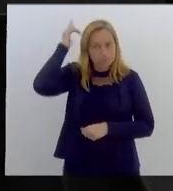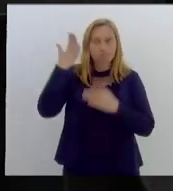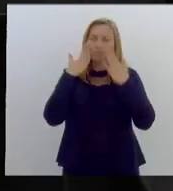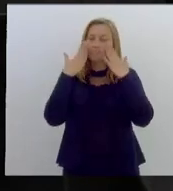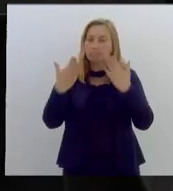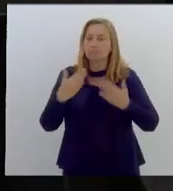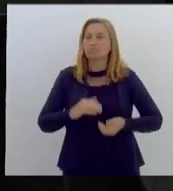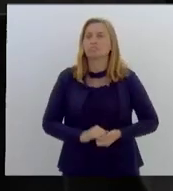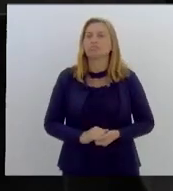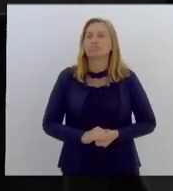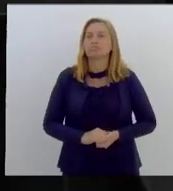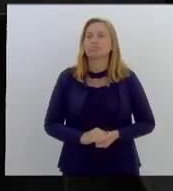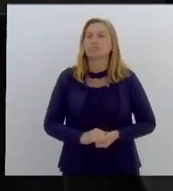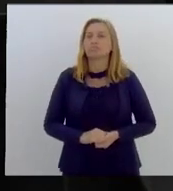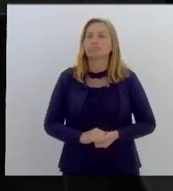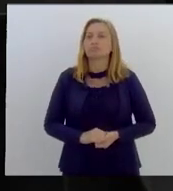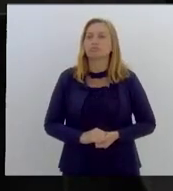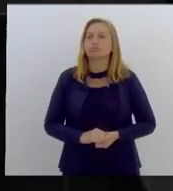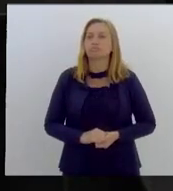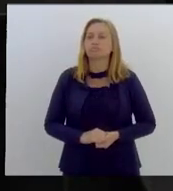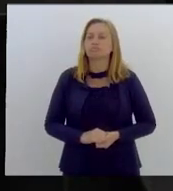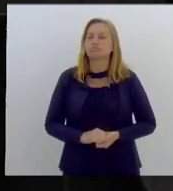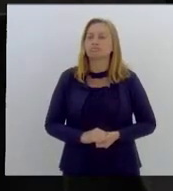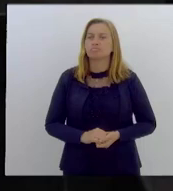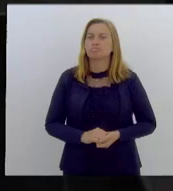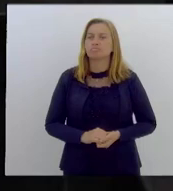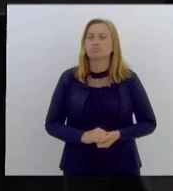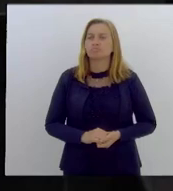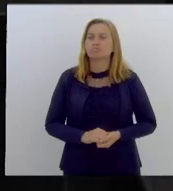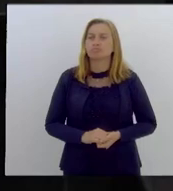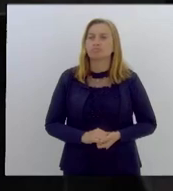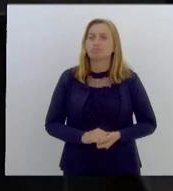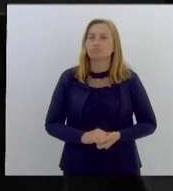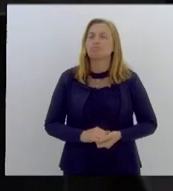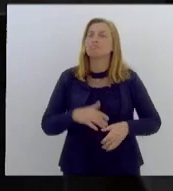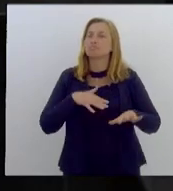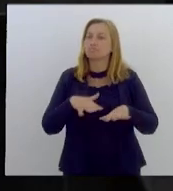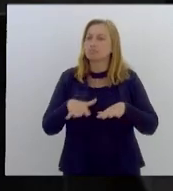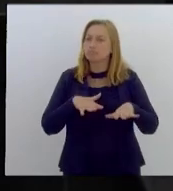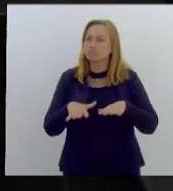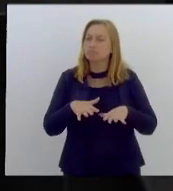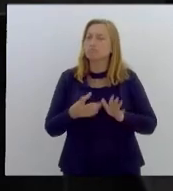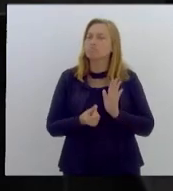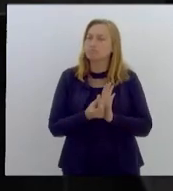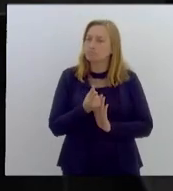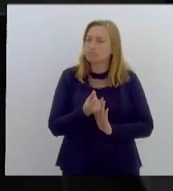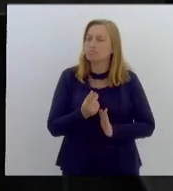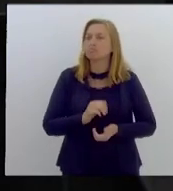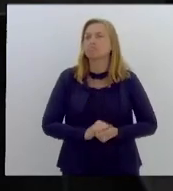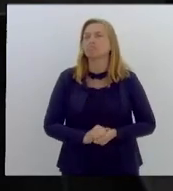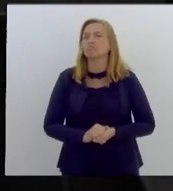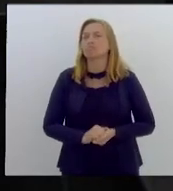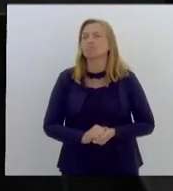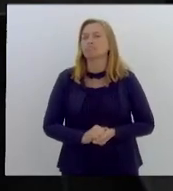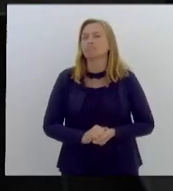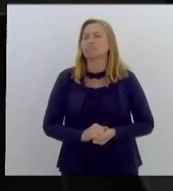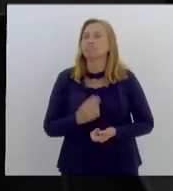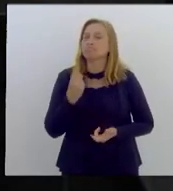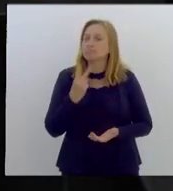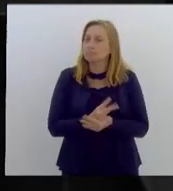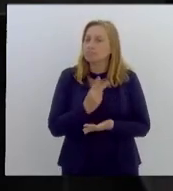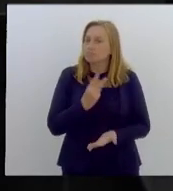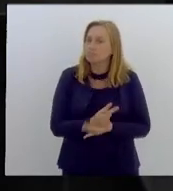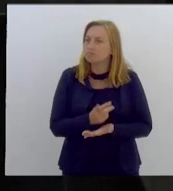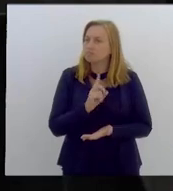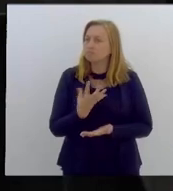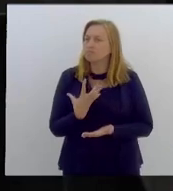apresentar para que a gente defina uma margem de movimentação do orçamento. Porque, mesmo